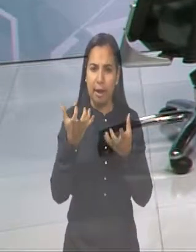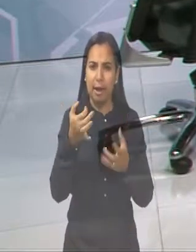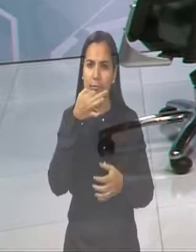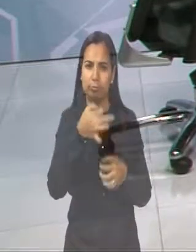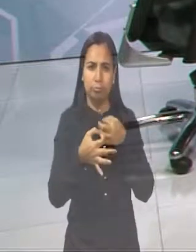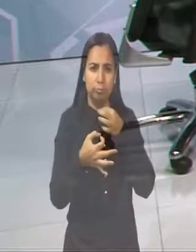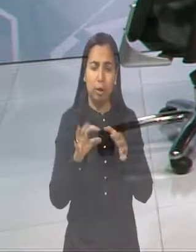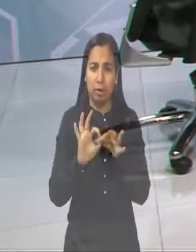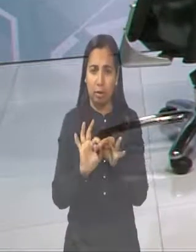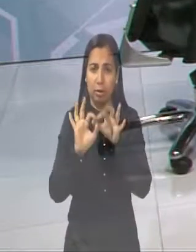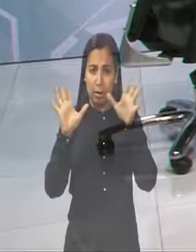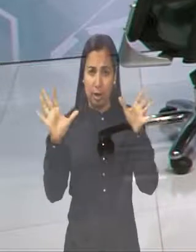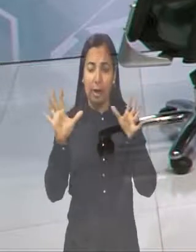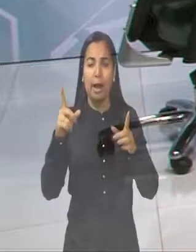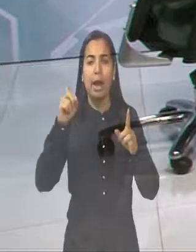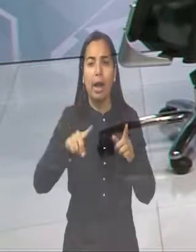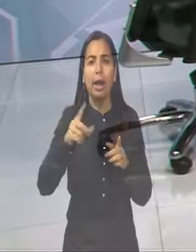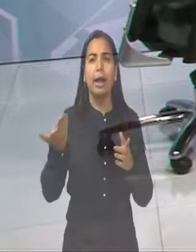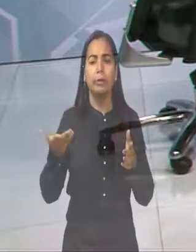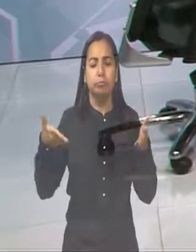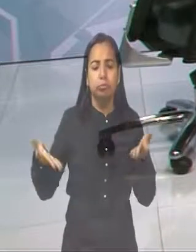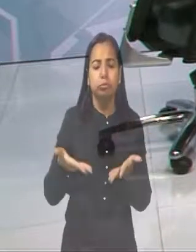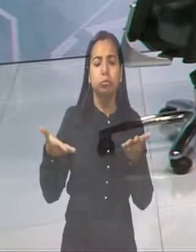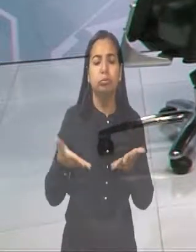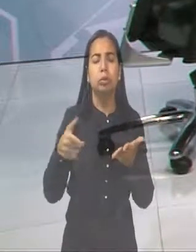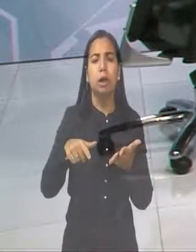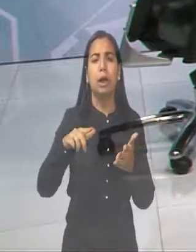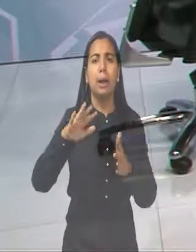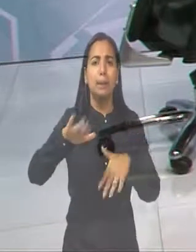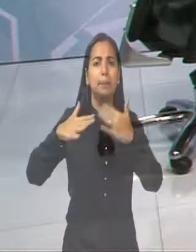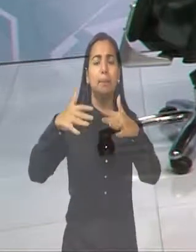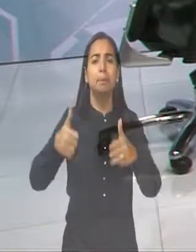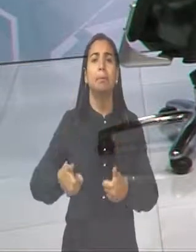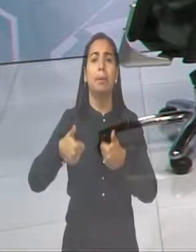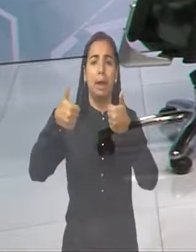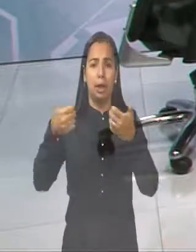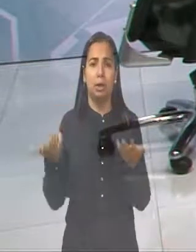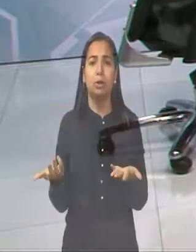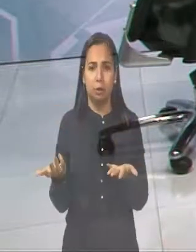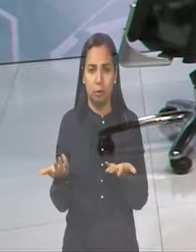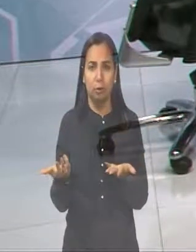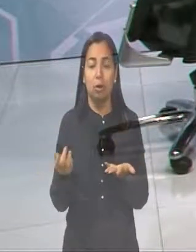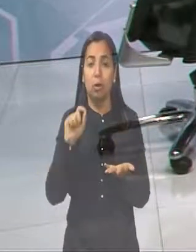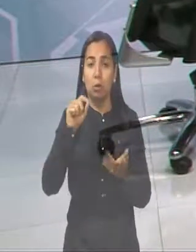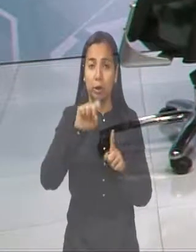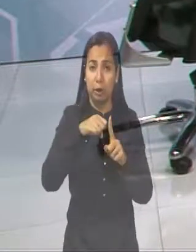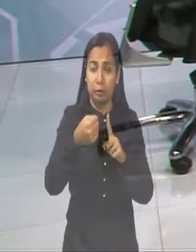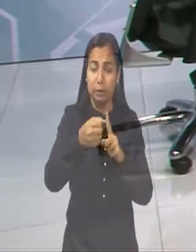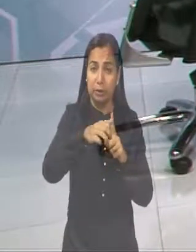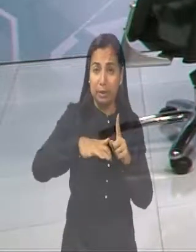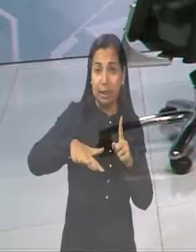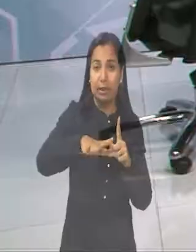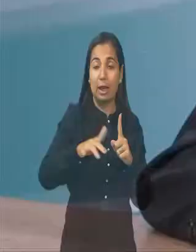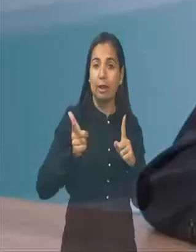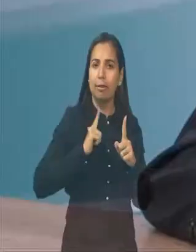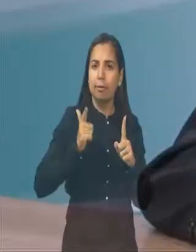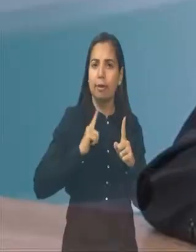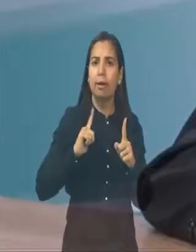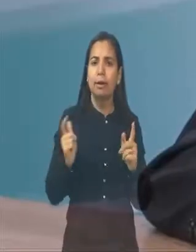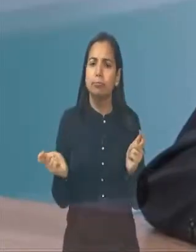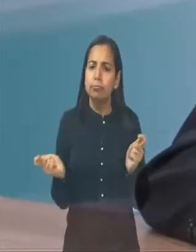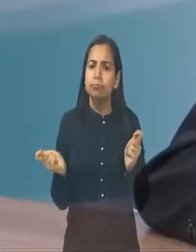desenvolvida, sem querer ser didático, mas sociedade desenvolvida é quando todos se